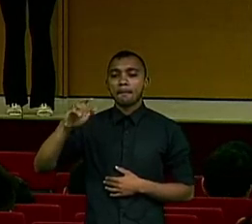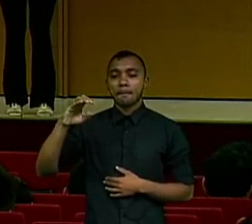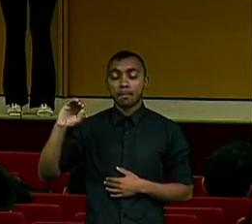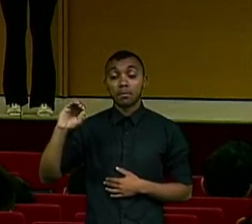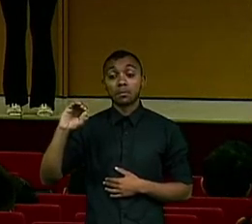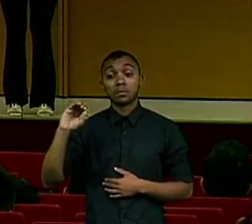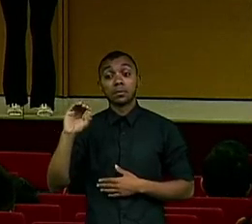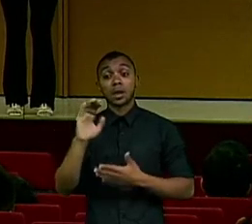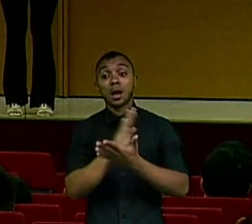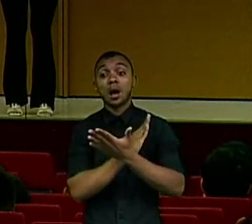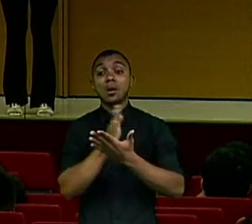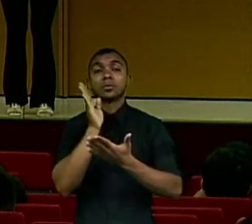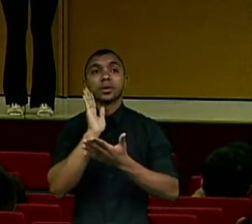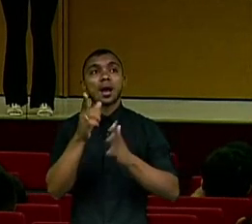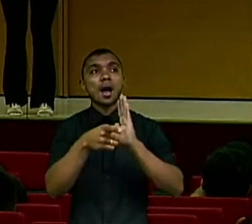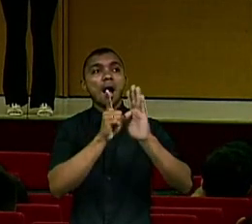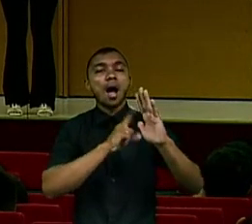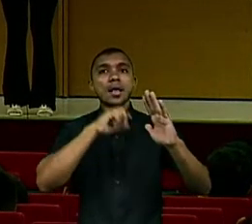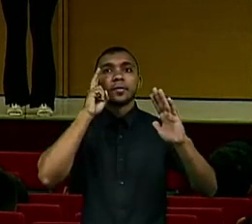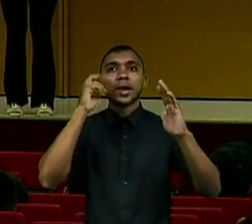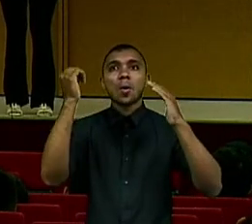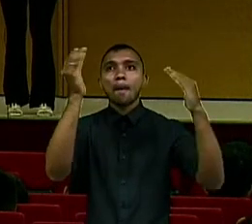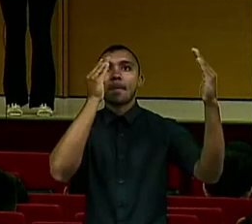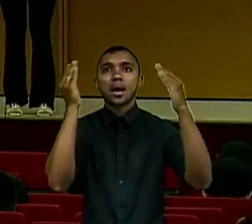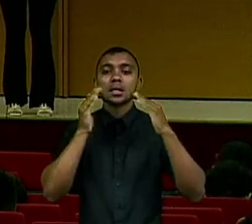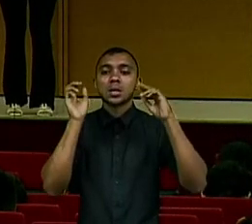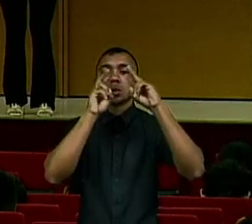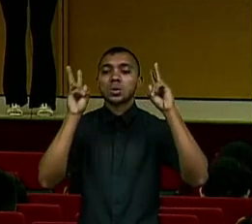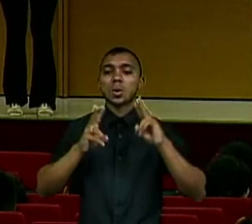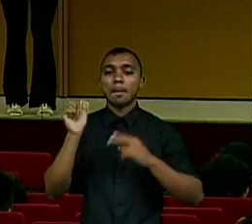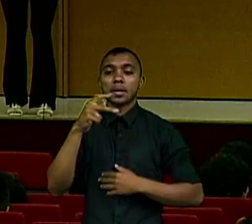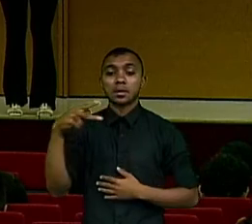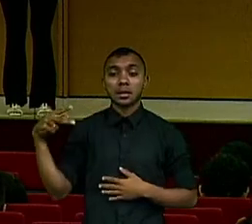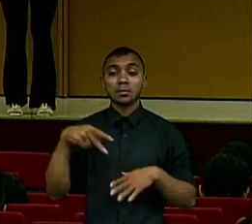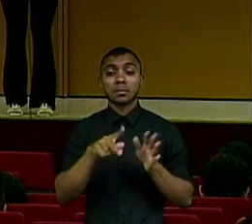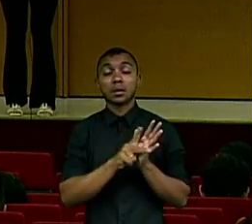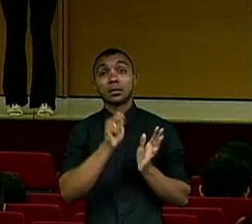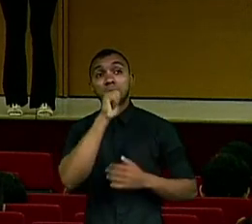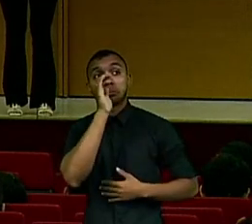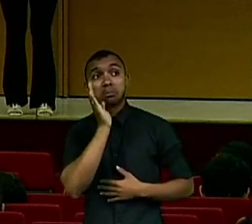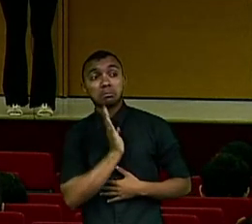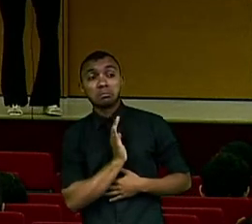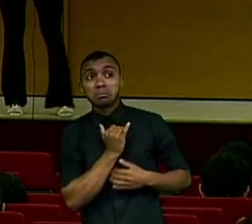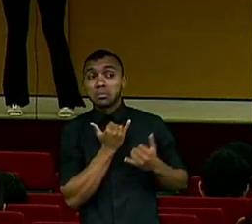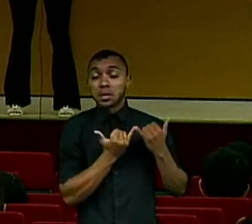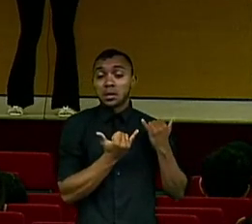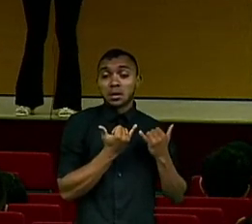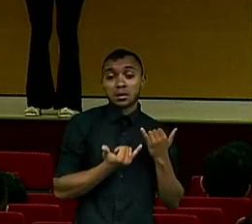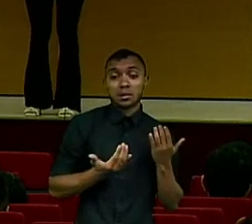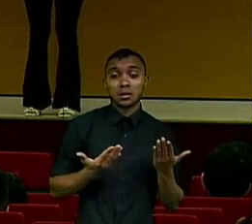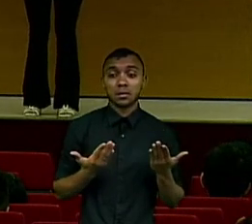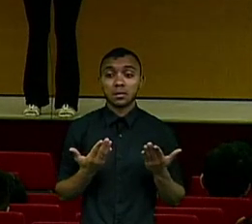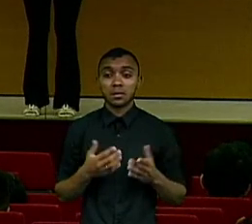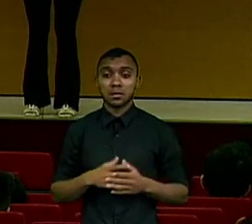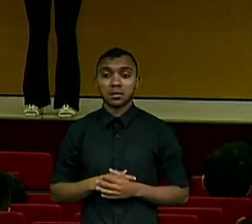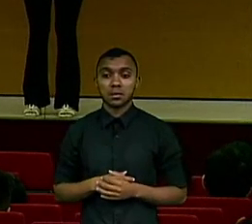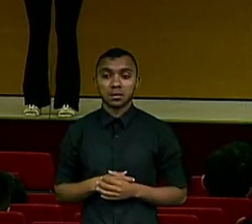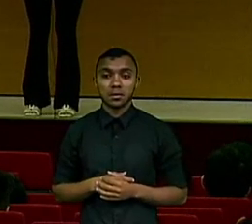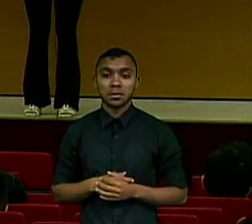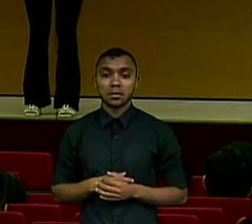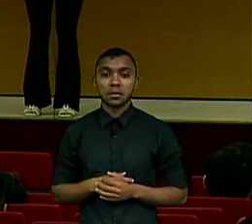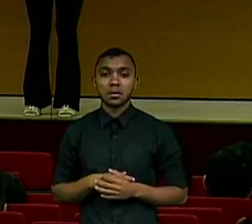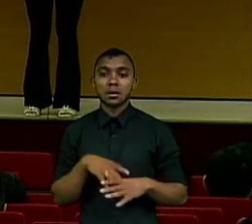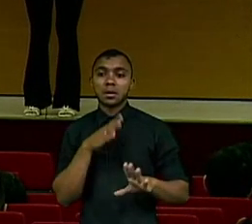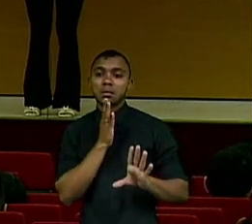quem já faz essa comparação também né com o atual presidente da república né dessa questão do discurso